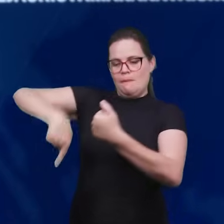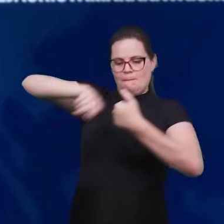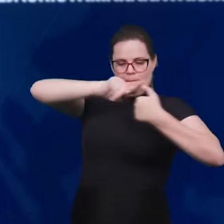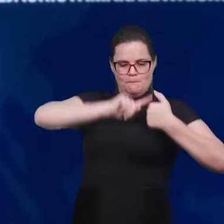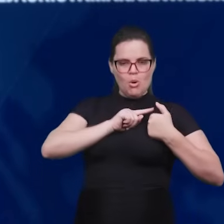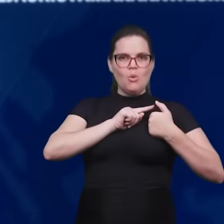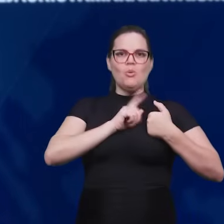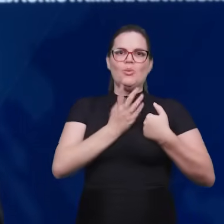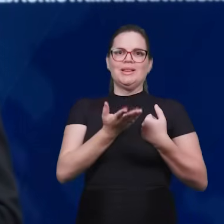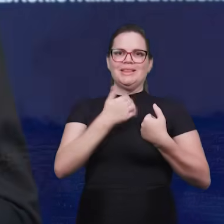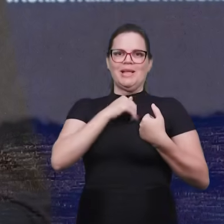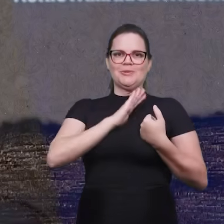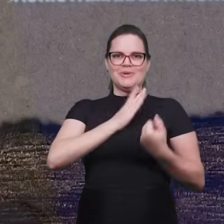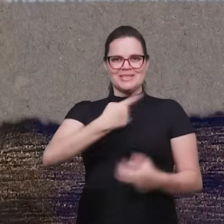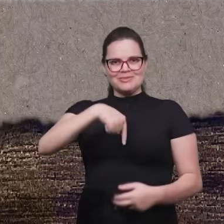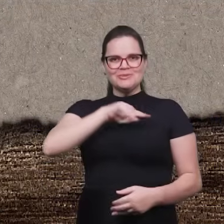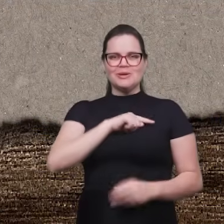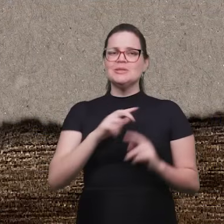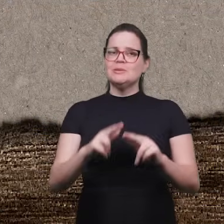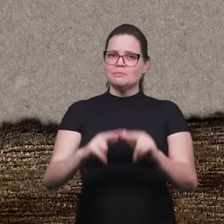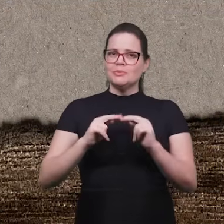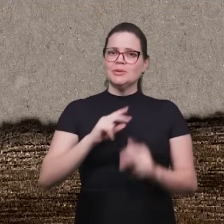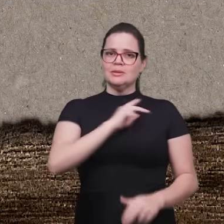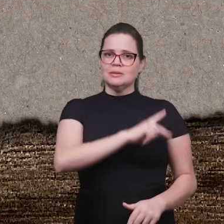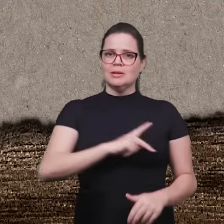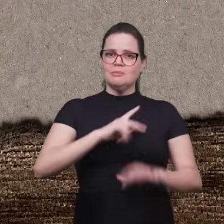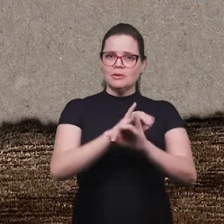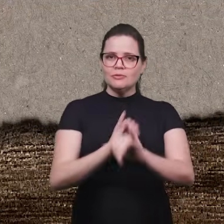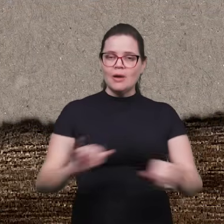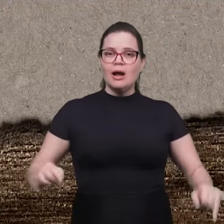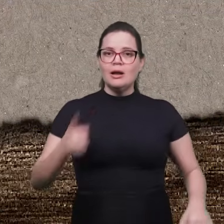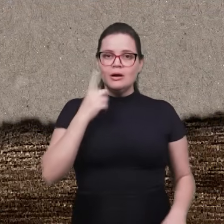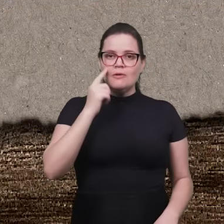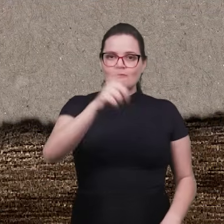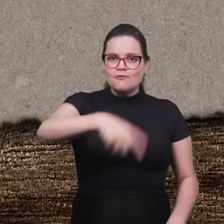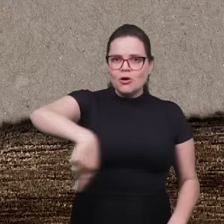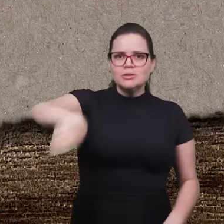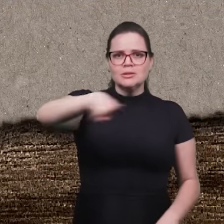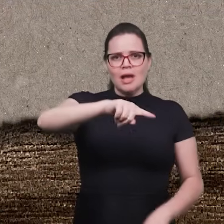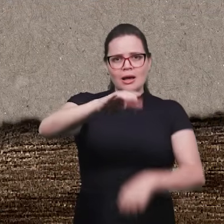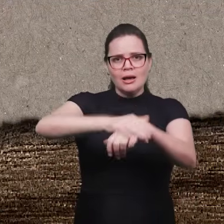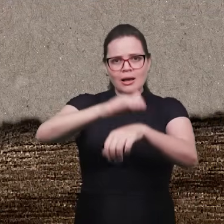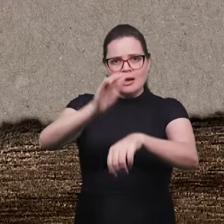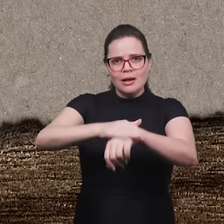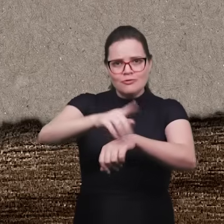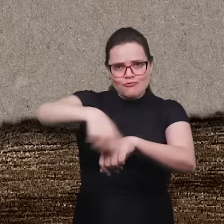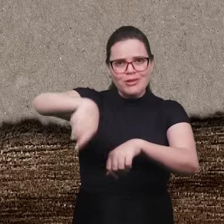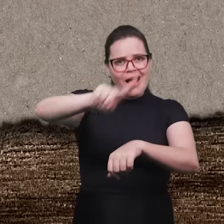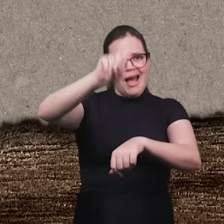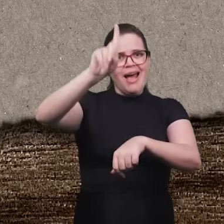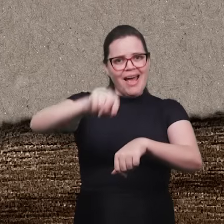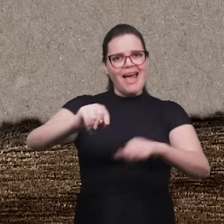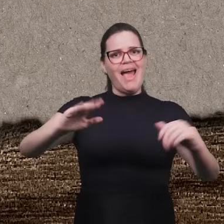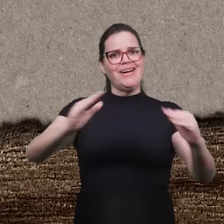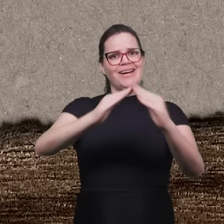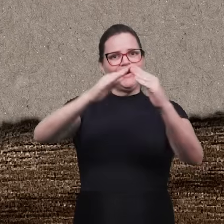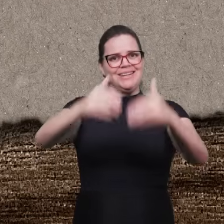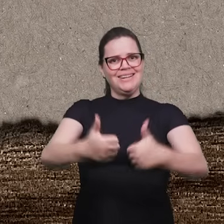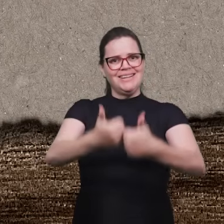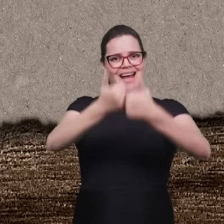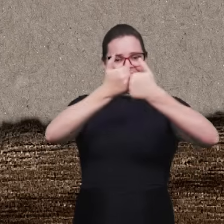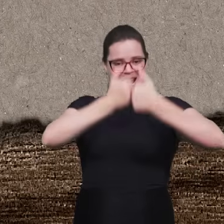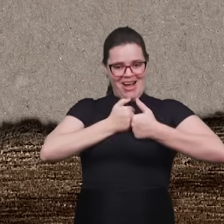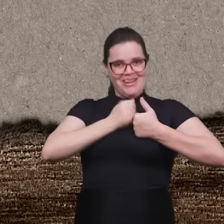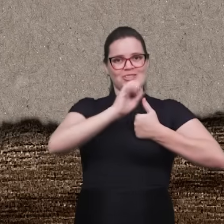o apóstolo Paulo vem e escreve: vós sois o templo do Espírito Santo, o altar ao Deus vivo está no nosso